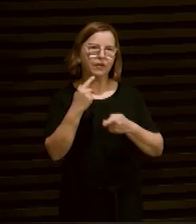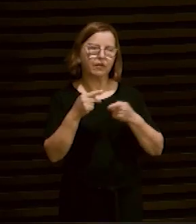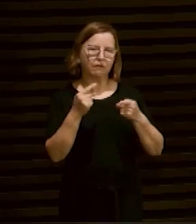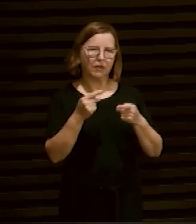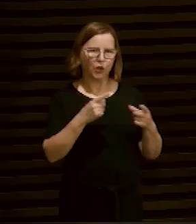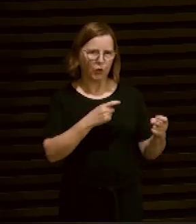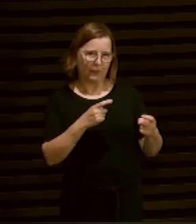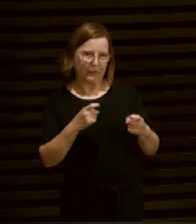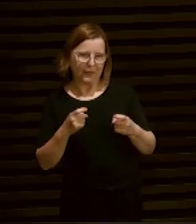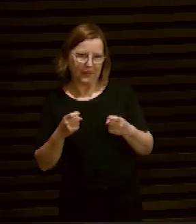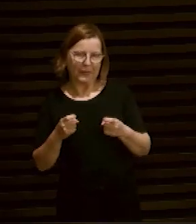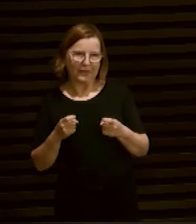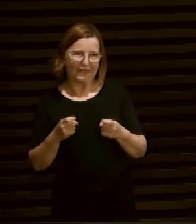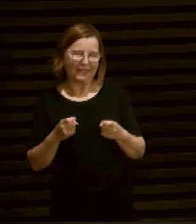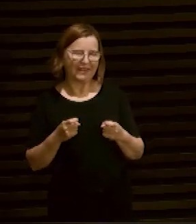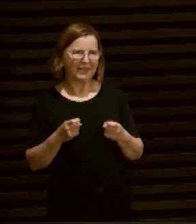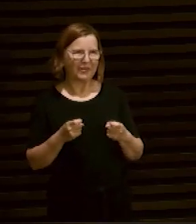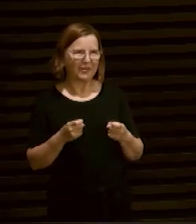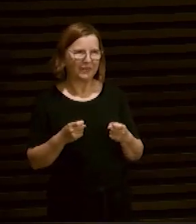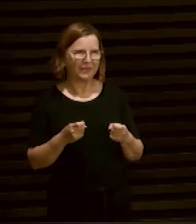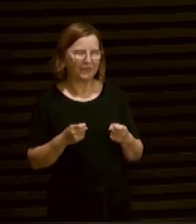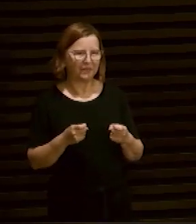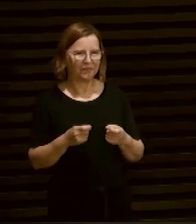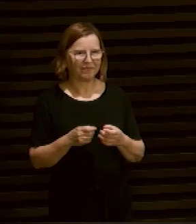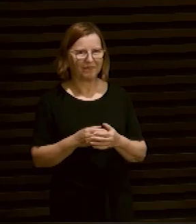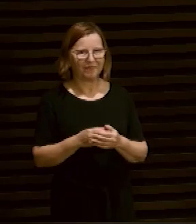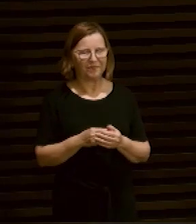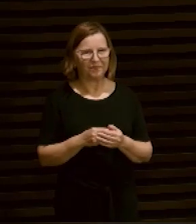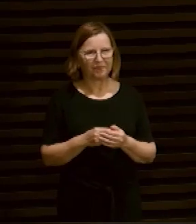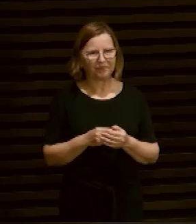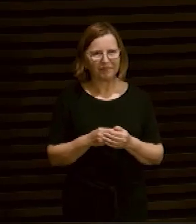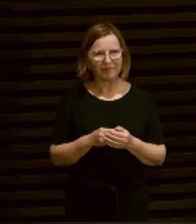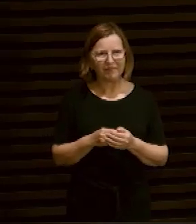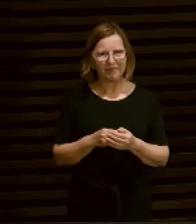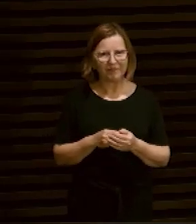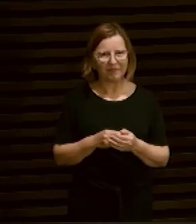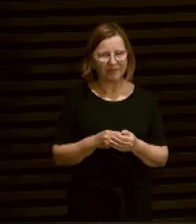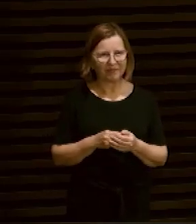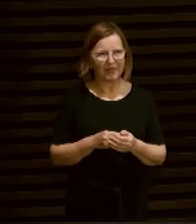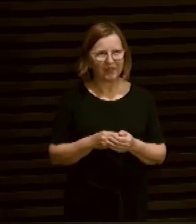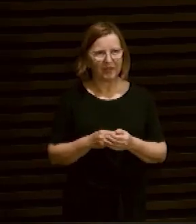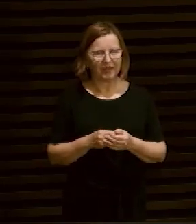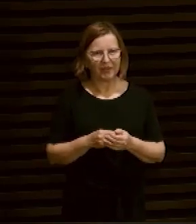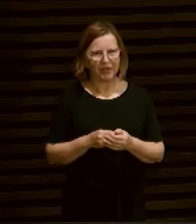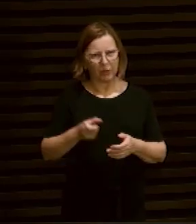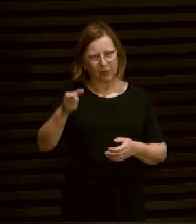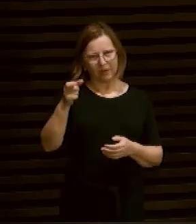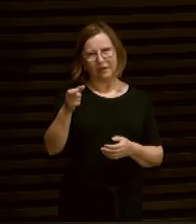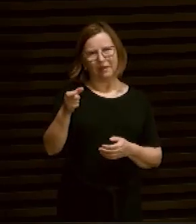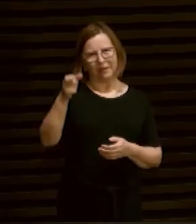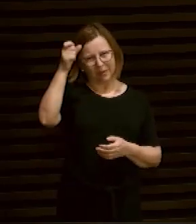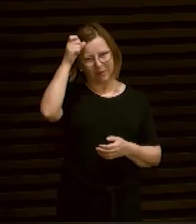Maldonado contra o Vermelhinho, ele faz exatamente esta